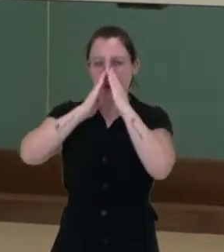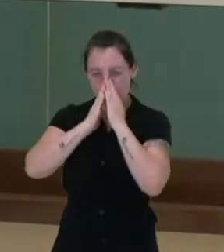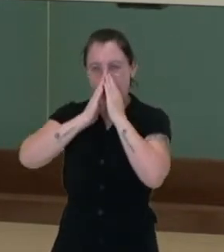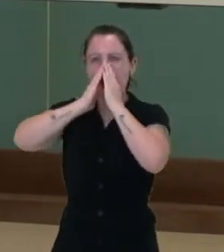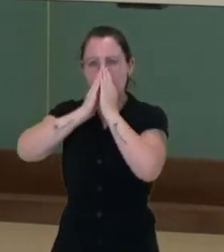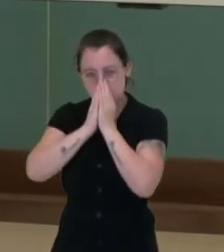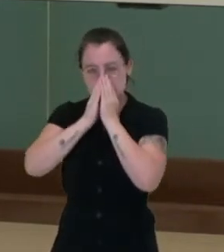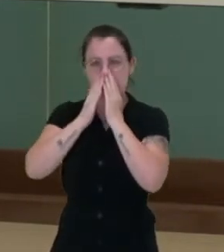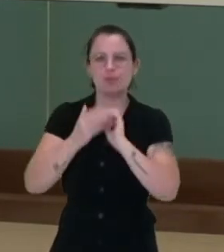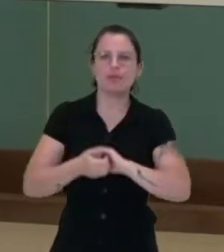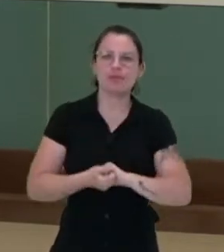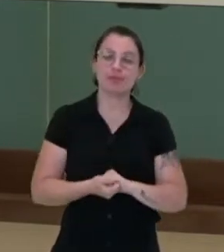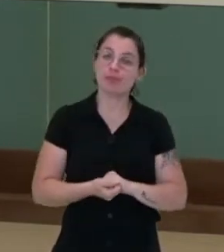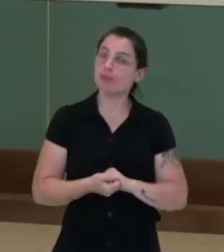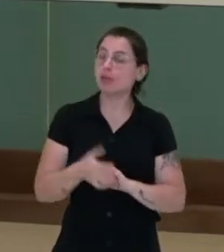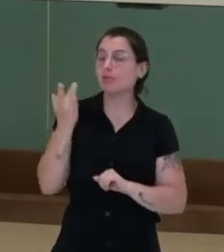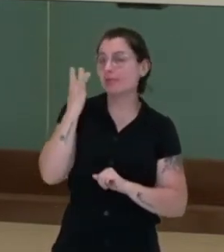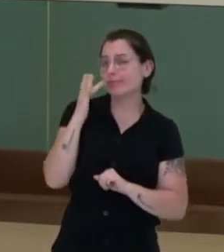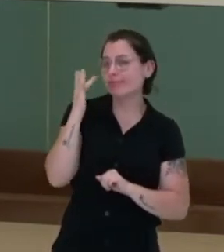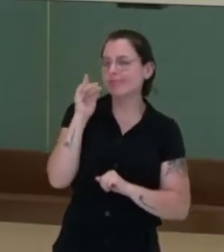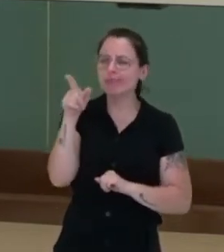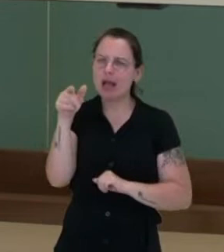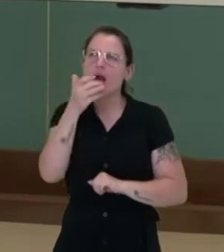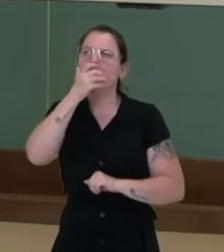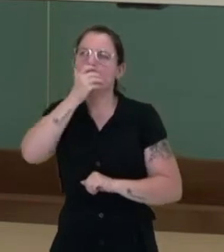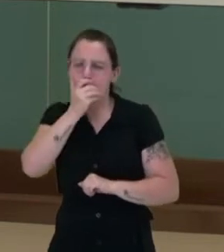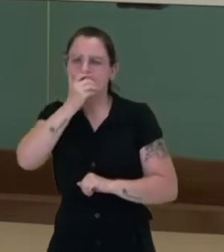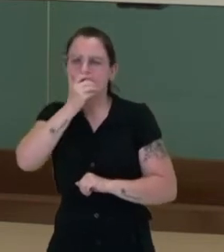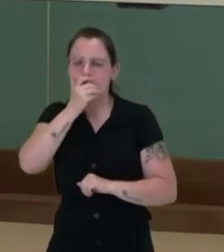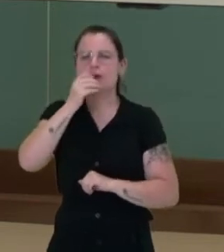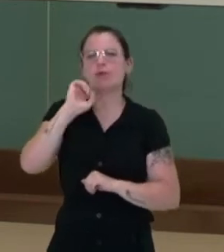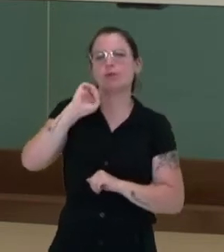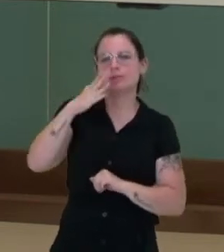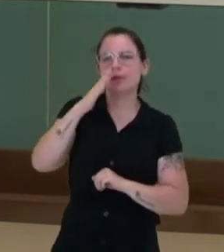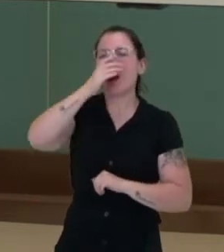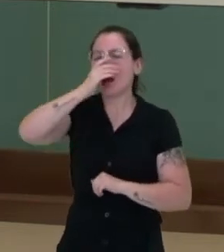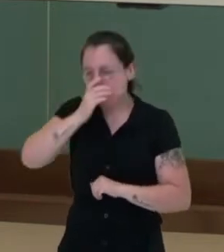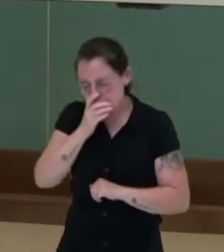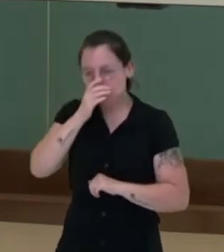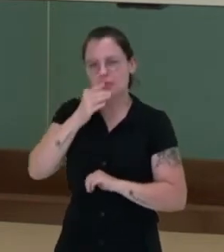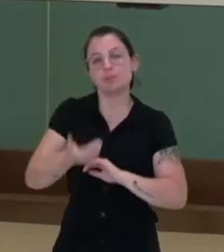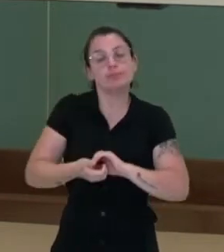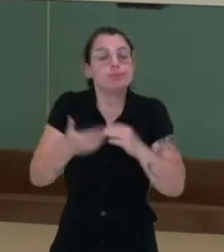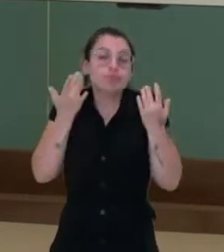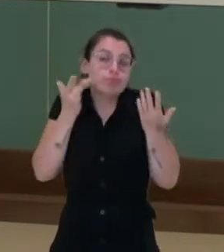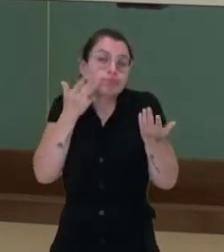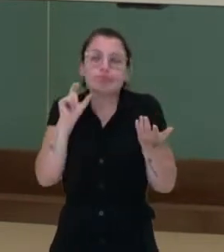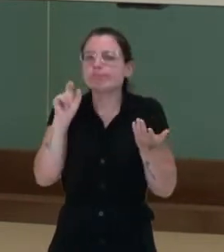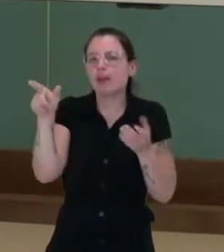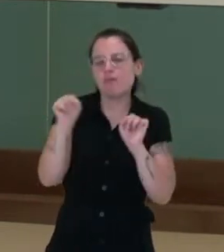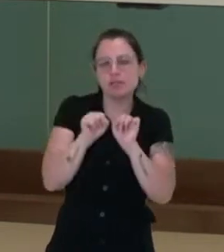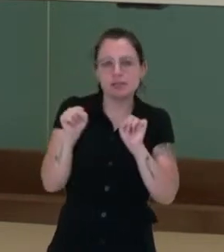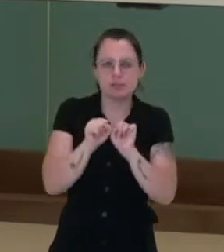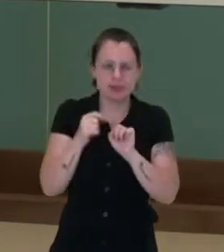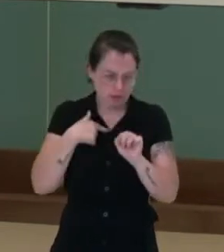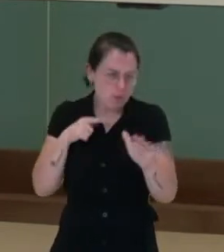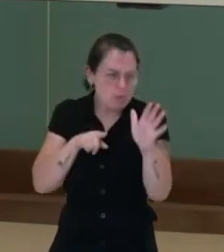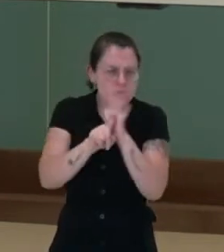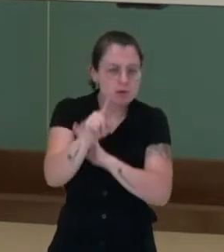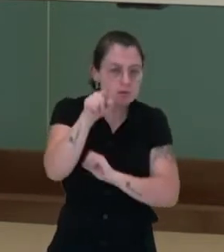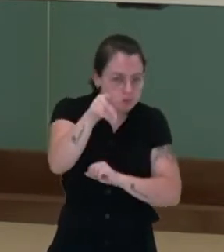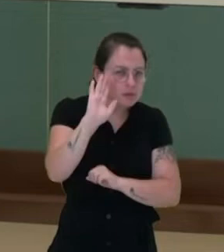boca. Pode ser que ela esteja tossindo, espirrando ou tossindo. E eu perguntei, você já ficou